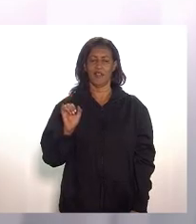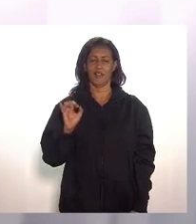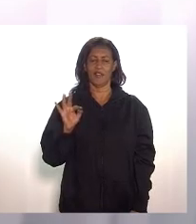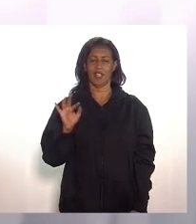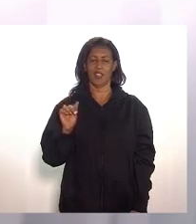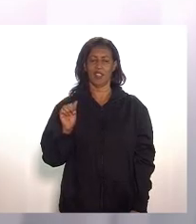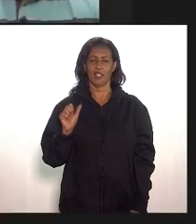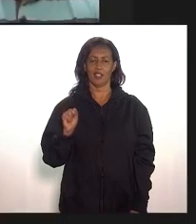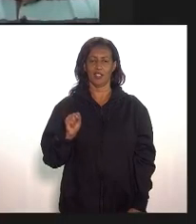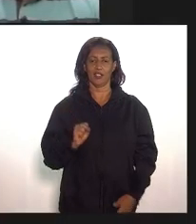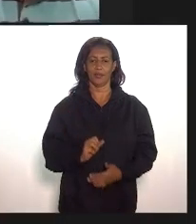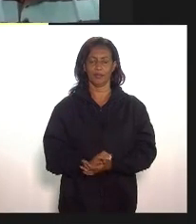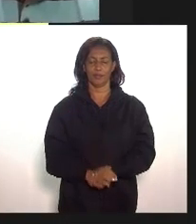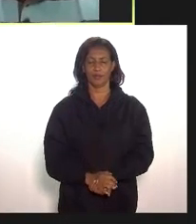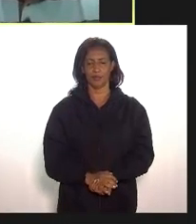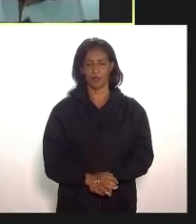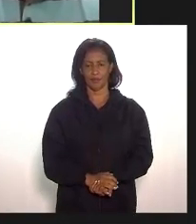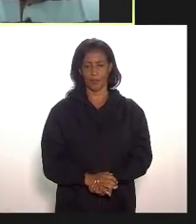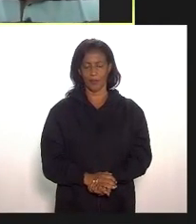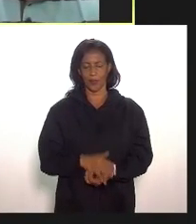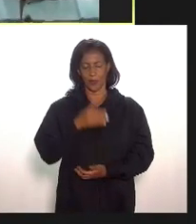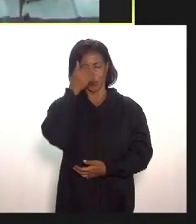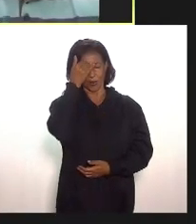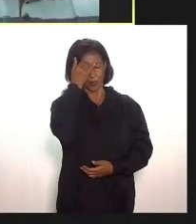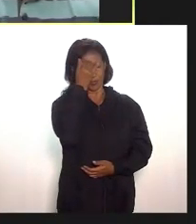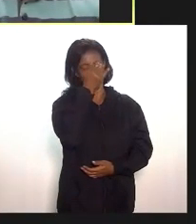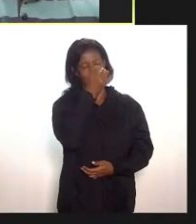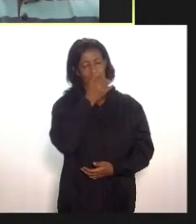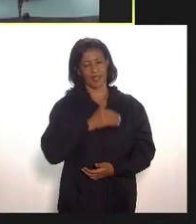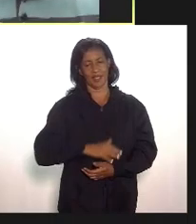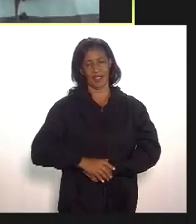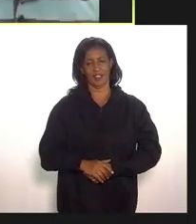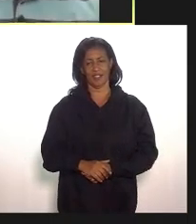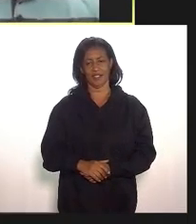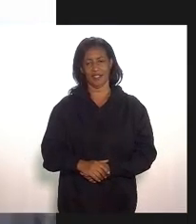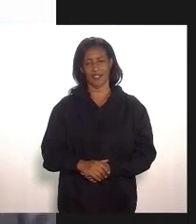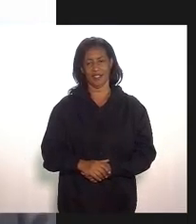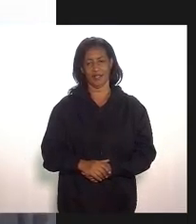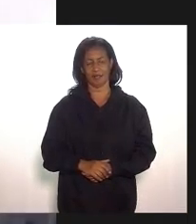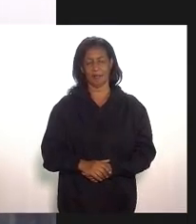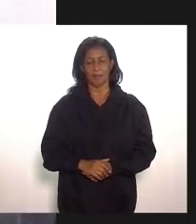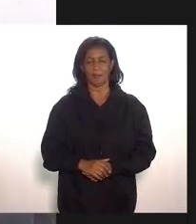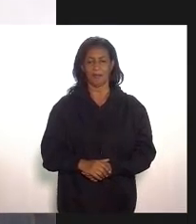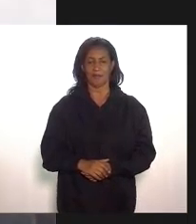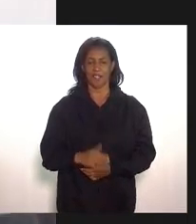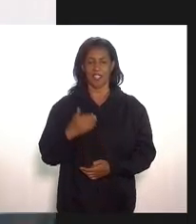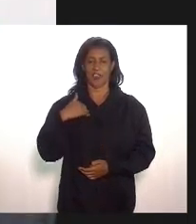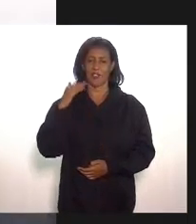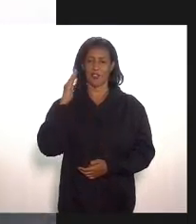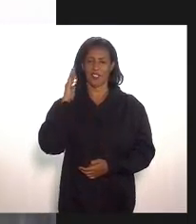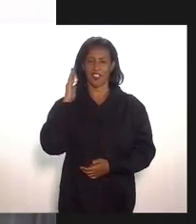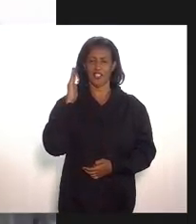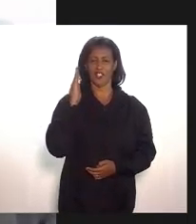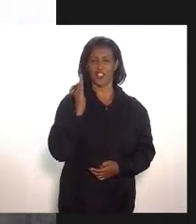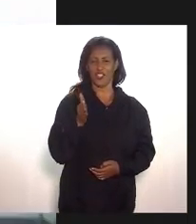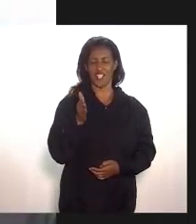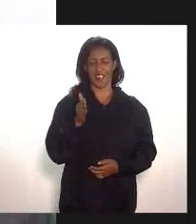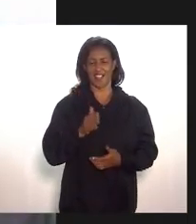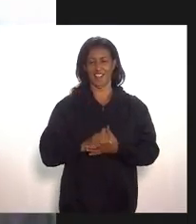para a discussão. Obrigado, presidente. Eu costumo ser bem direto e objetivo nas minhas colocações, então espero não ocupar esses